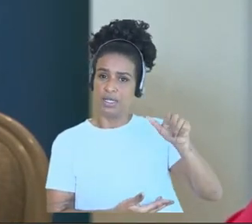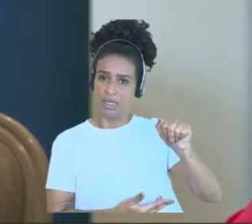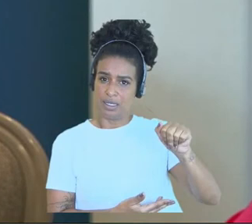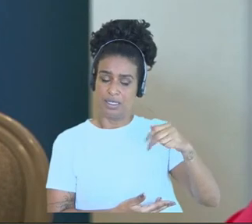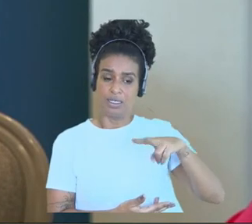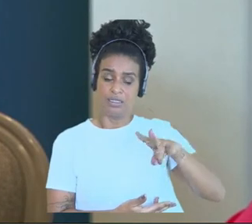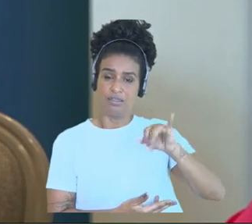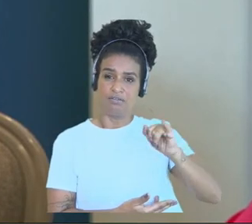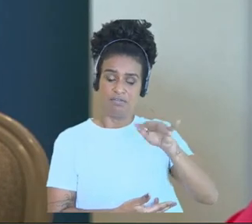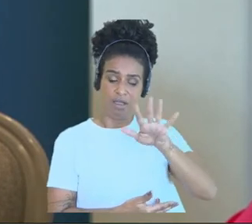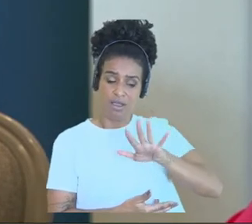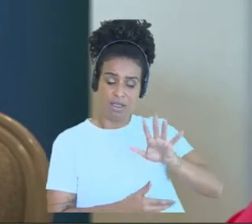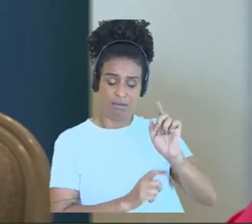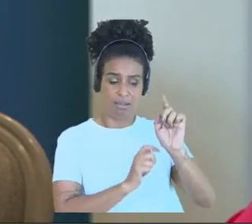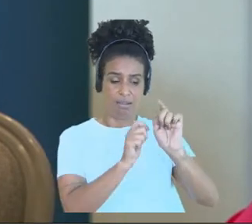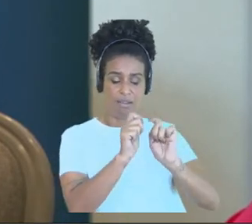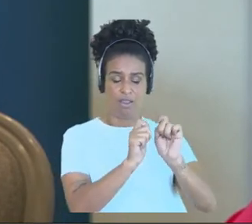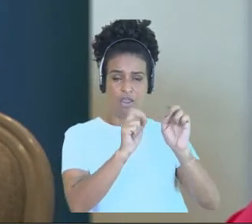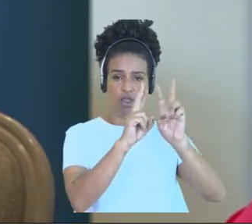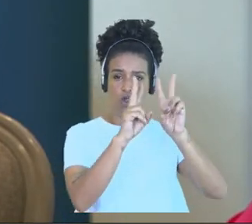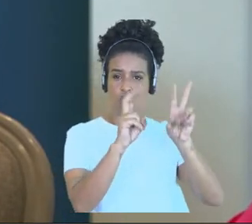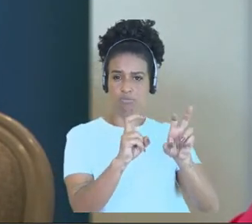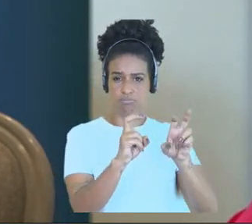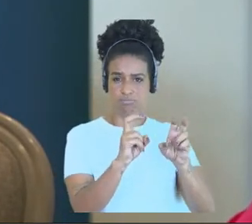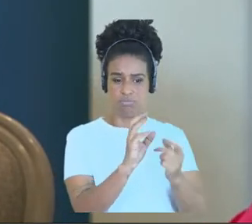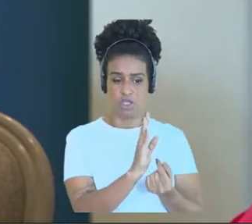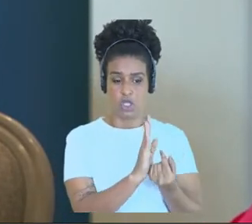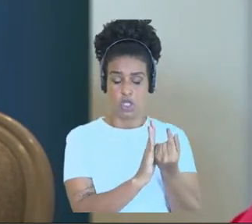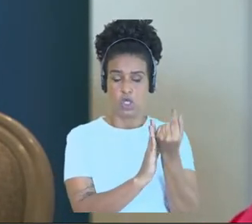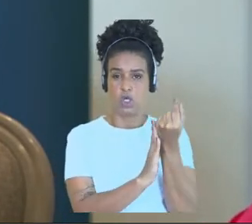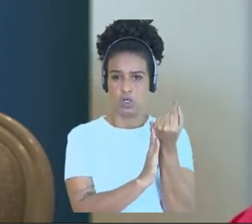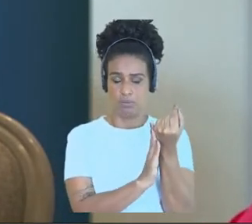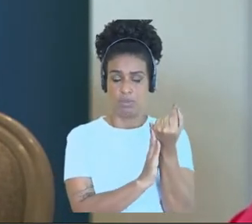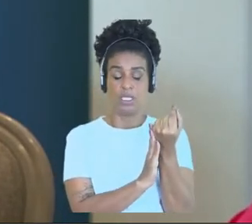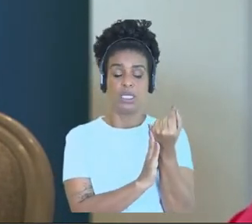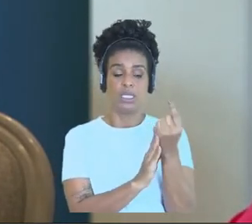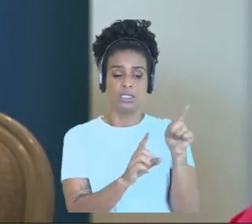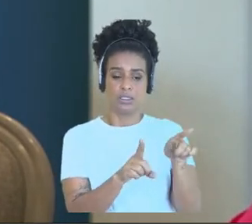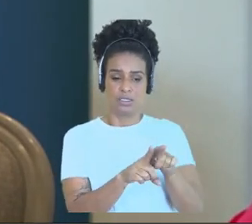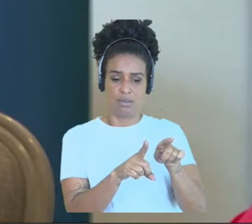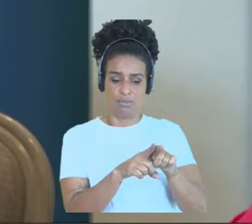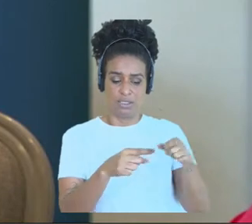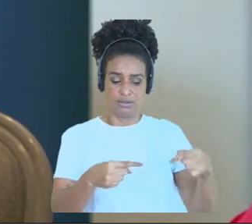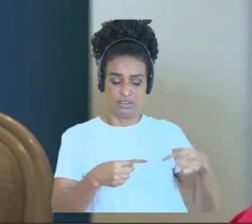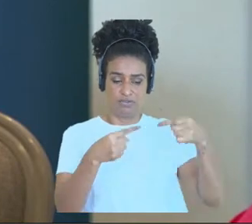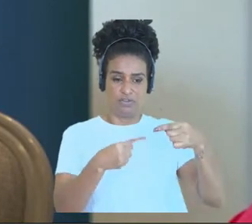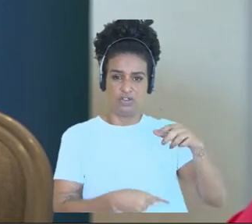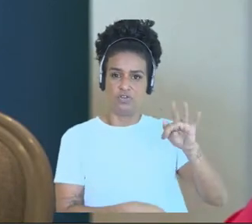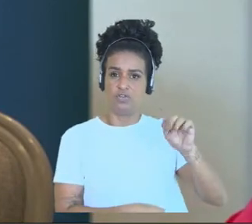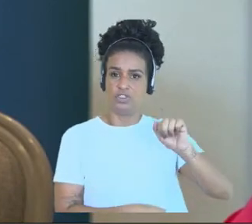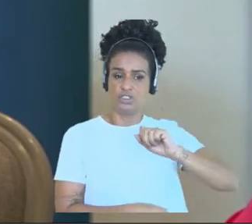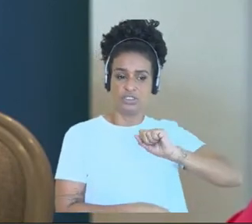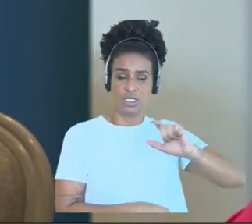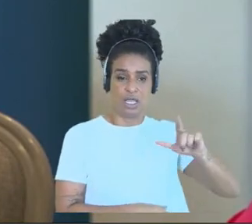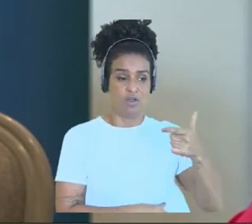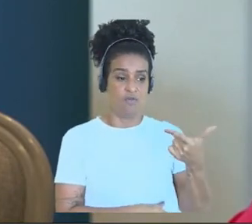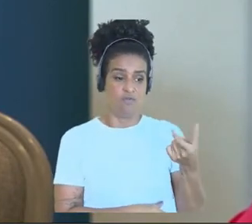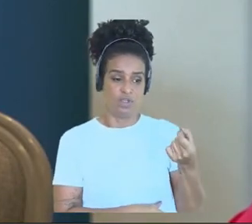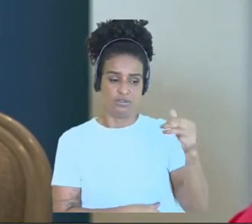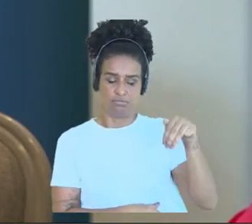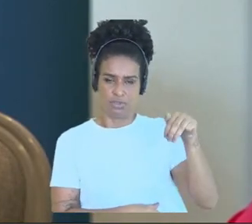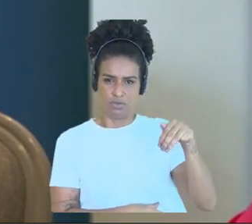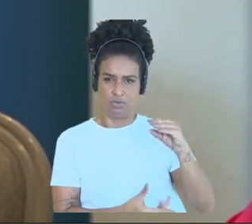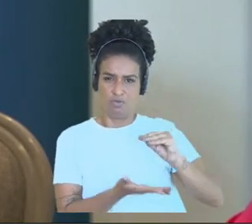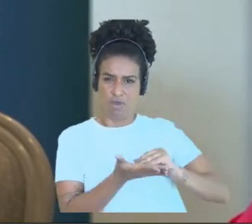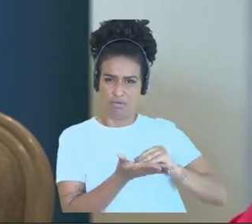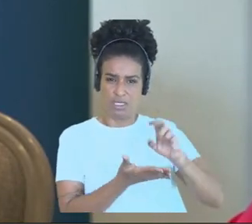migrar para o campo da economia e do desafio fiscal. Próximo governo, por favor, tenha a palavra também. 20 minutos, eu dou um toque quando